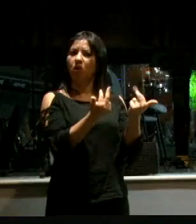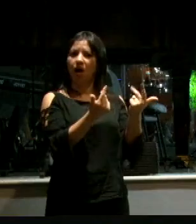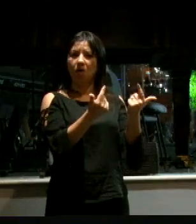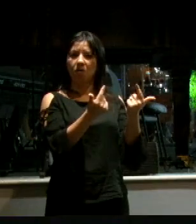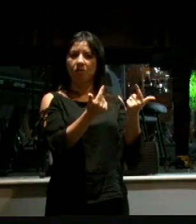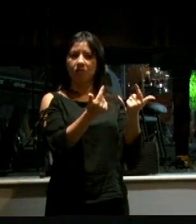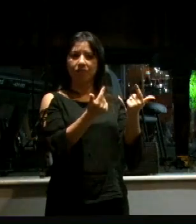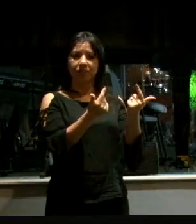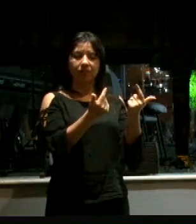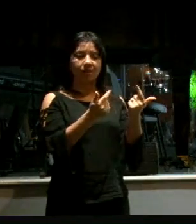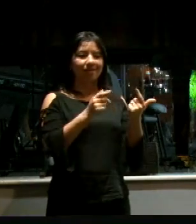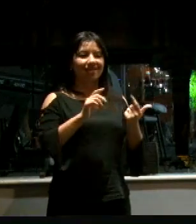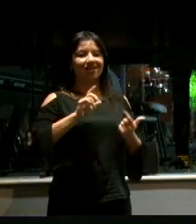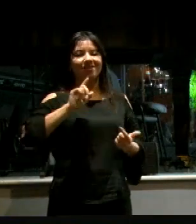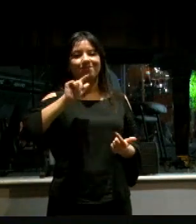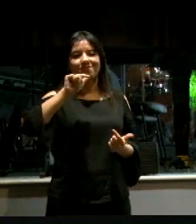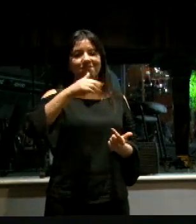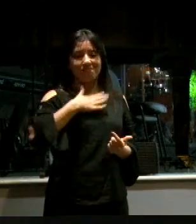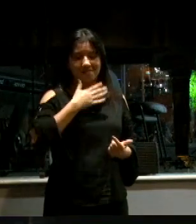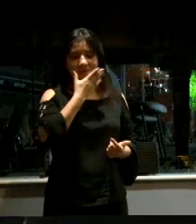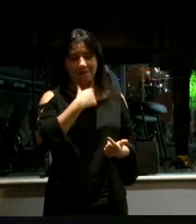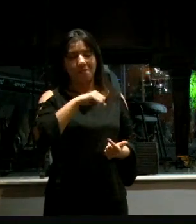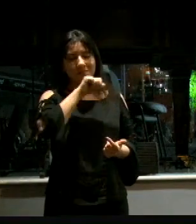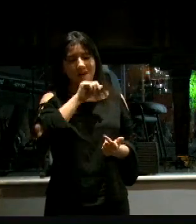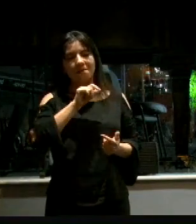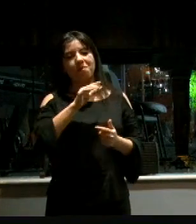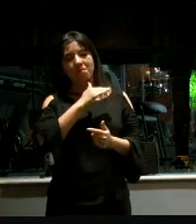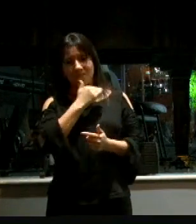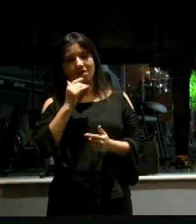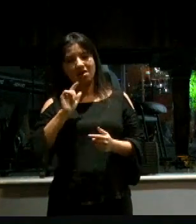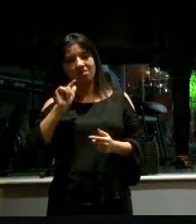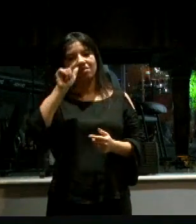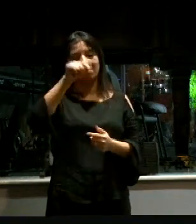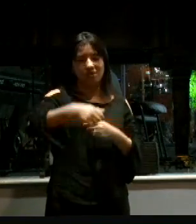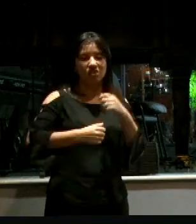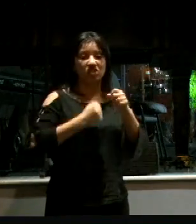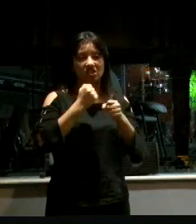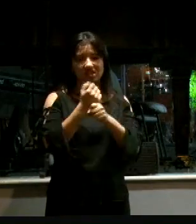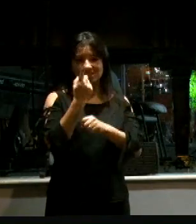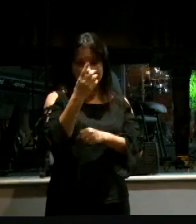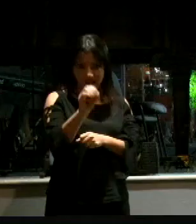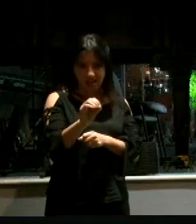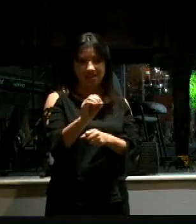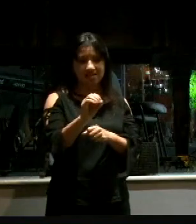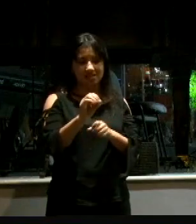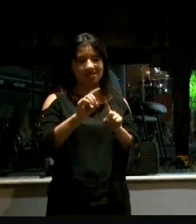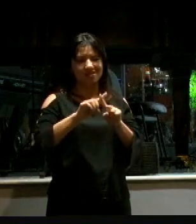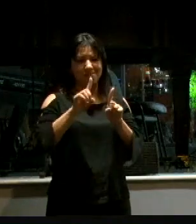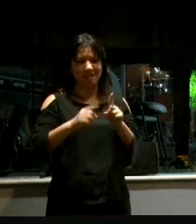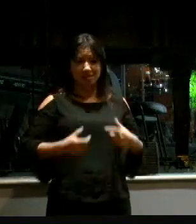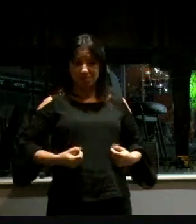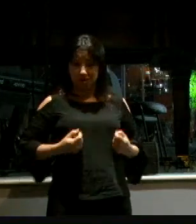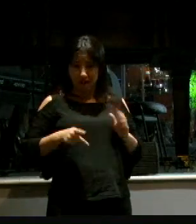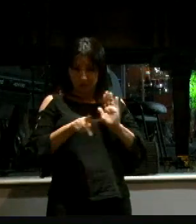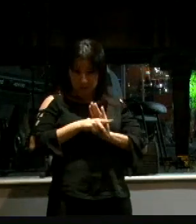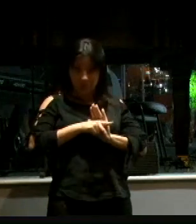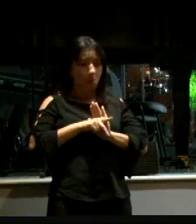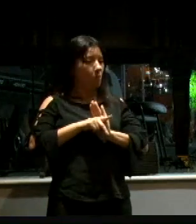do estômago, porque Deus é um Deus que promete e cumpre.